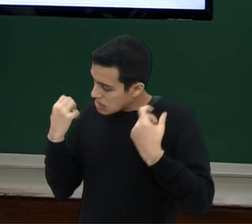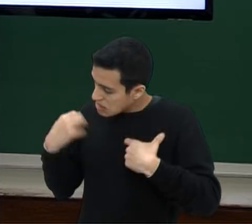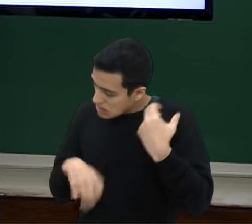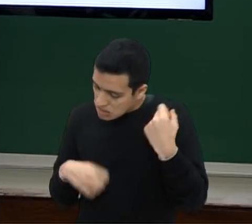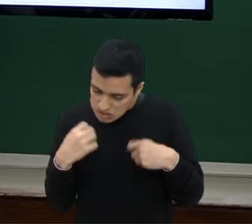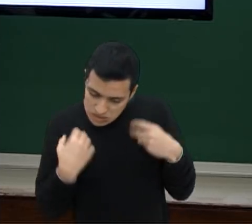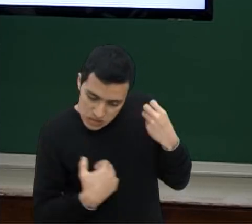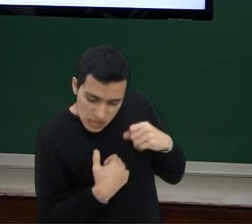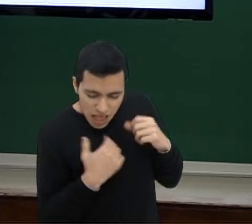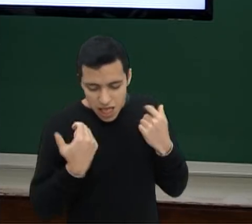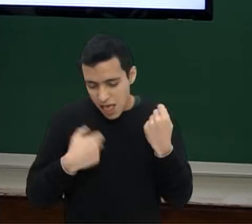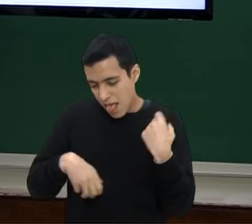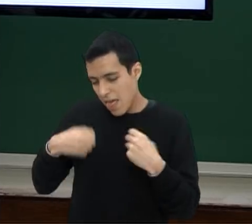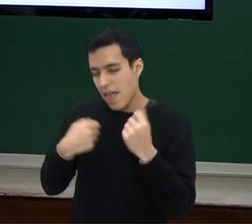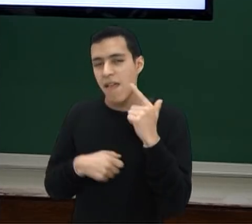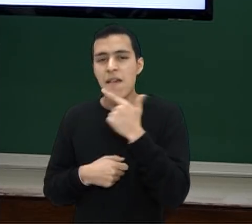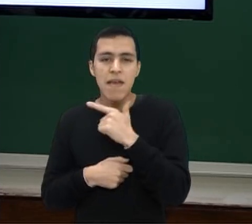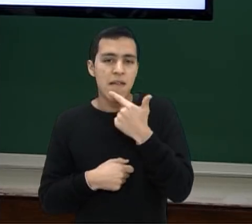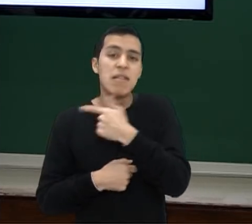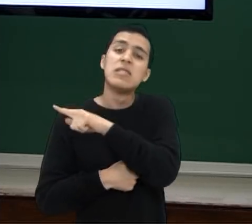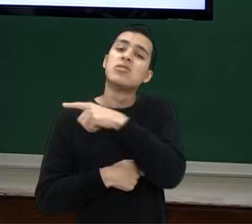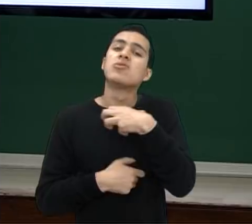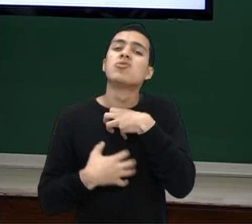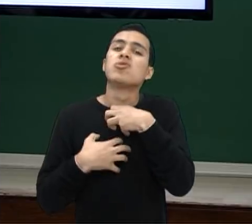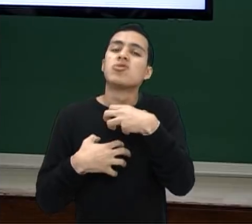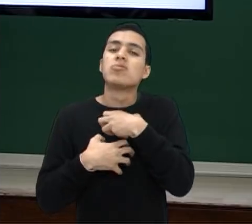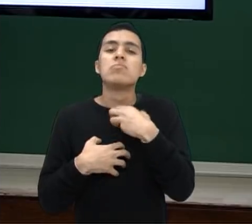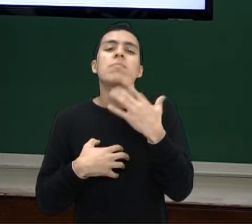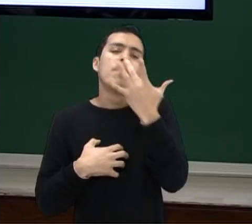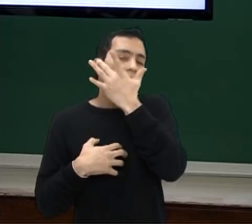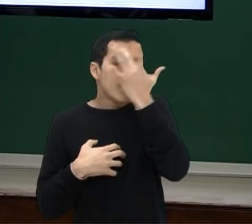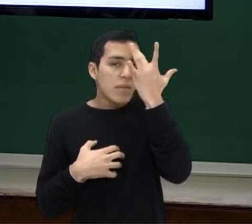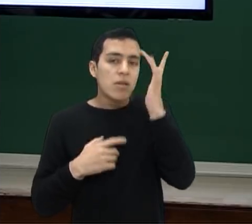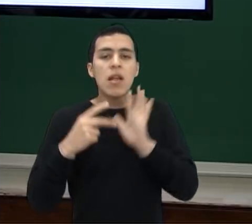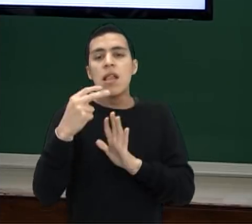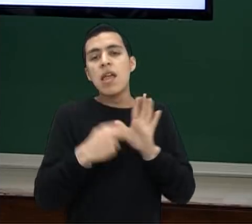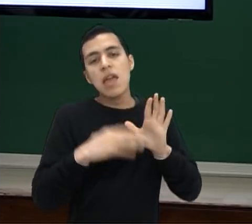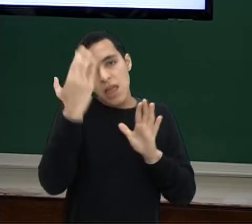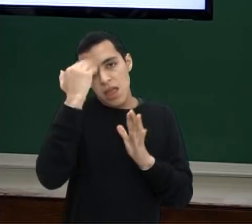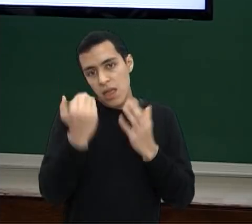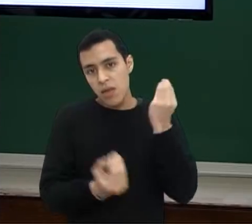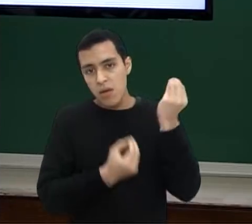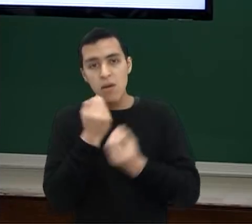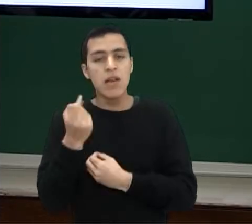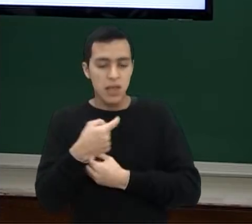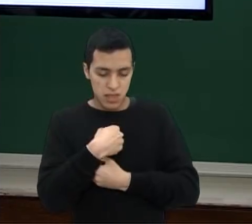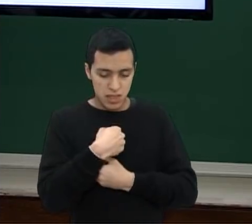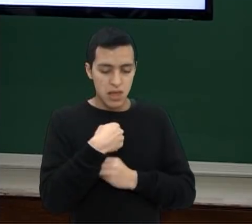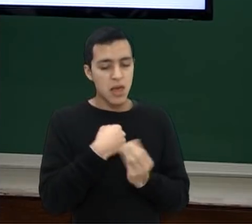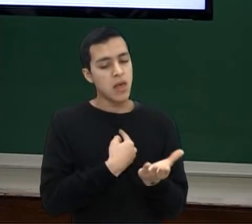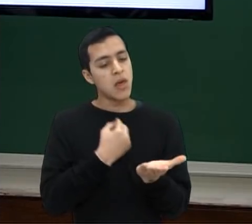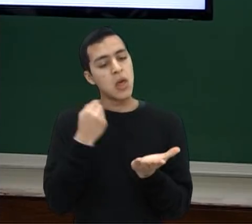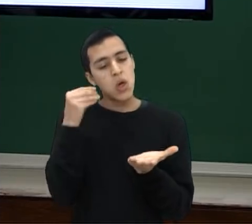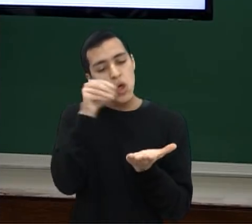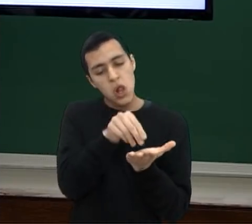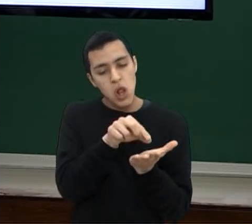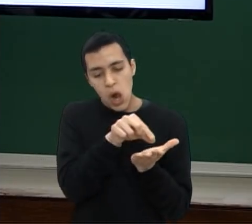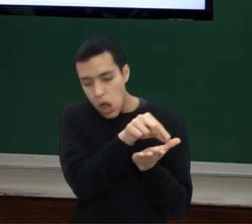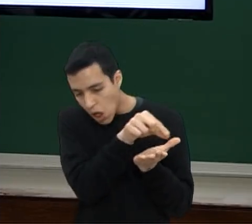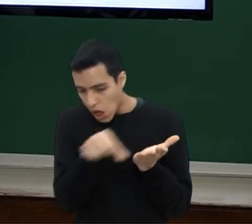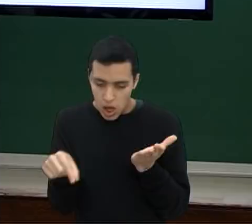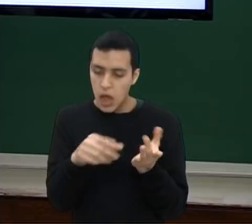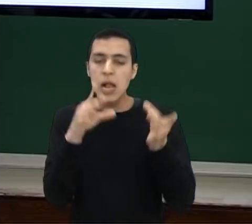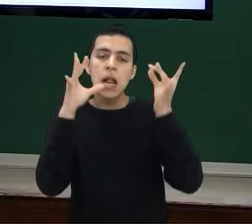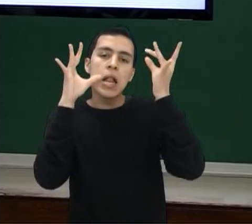própria, está dando risada. Então, como é que o leitor sabe disso? Porque o dramaturgo tomou o cuidado de trazer